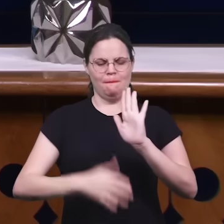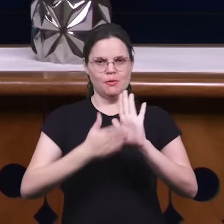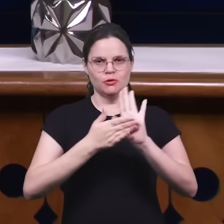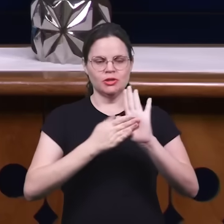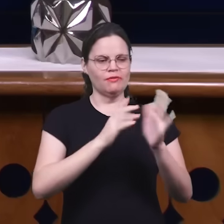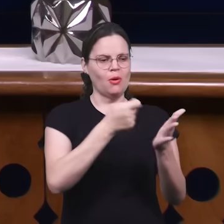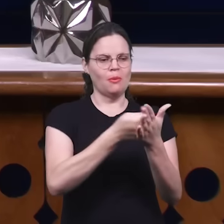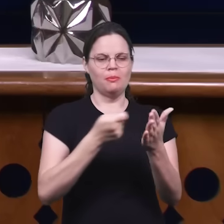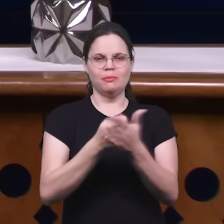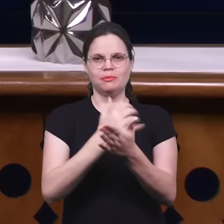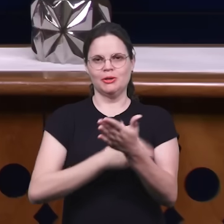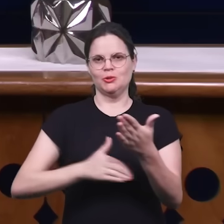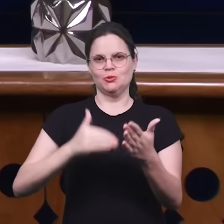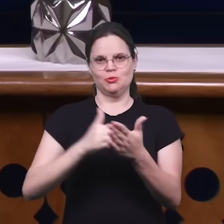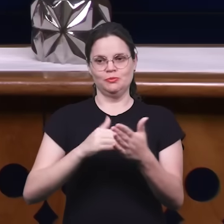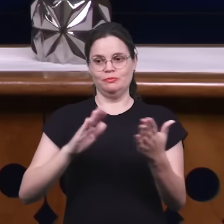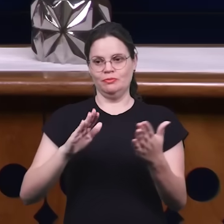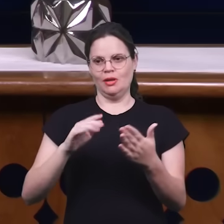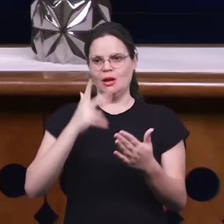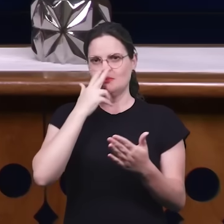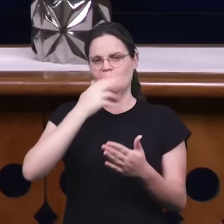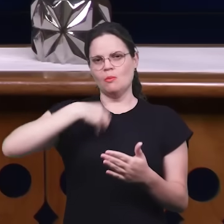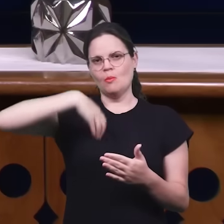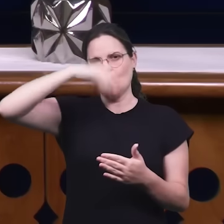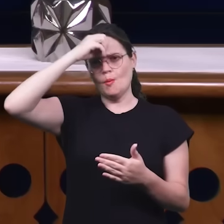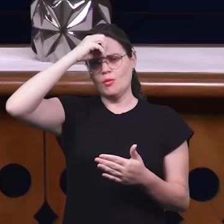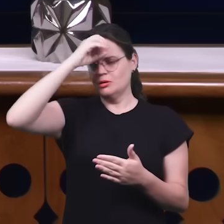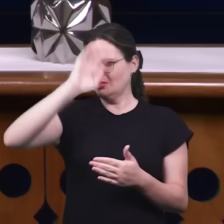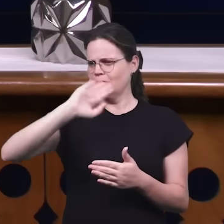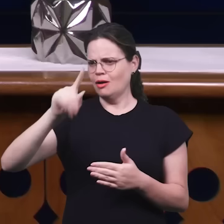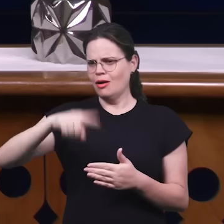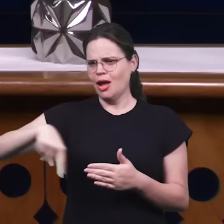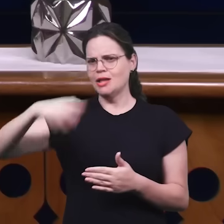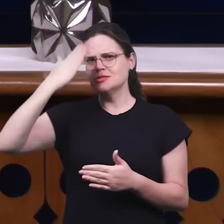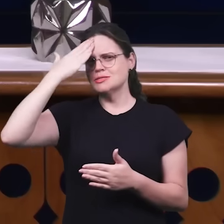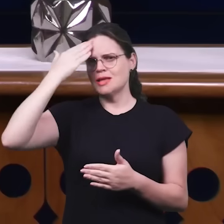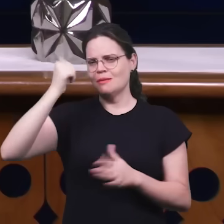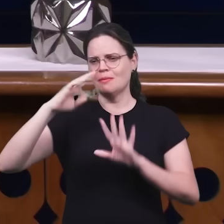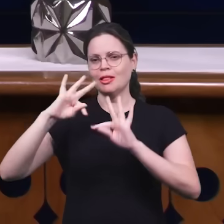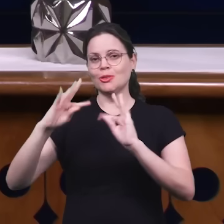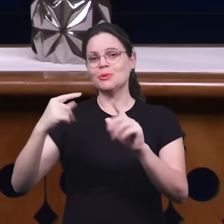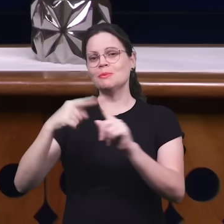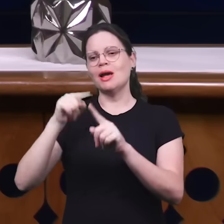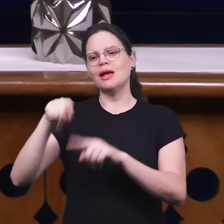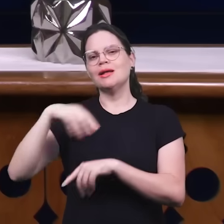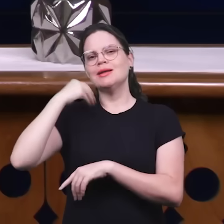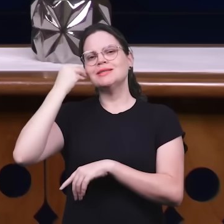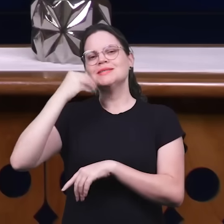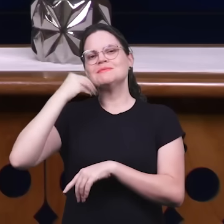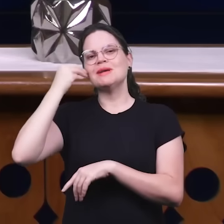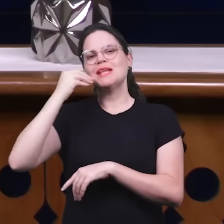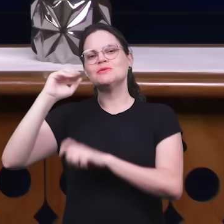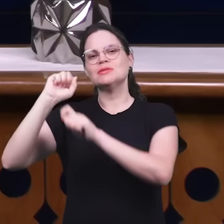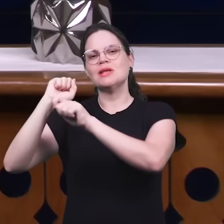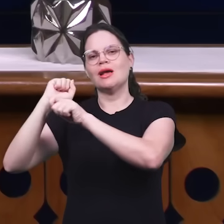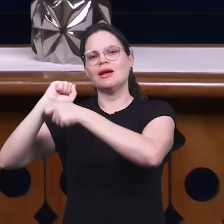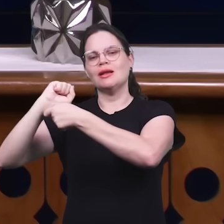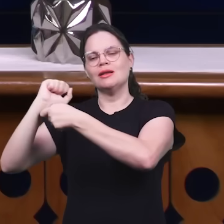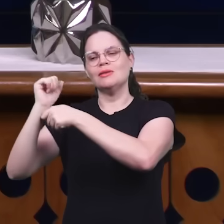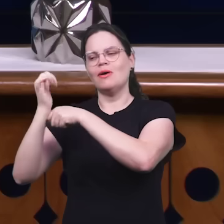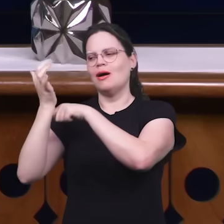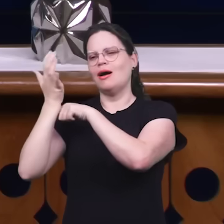Nada ficaria encoberto, mas todas as coisas seriam descobertas para que ele vivesse o mistério da